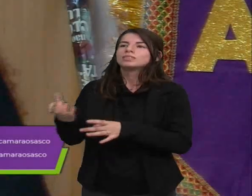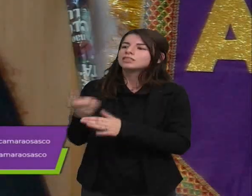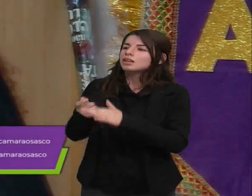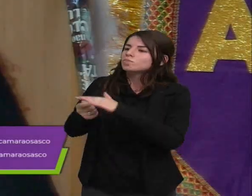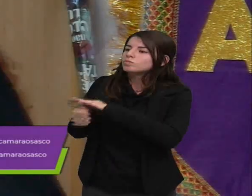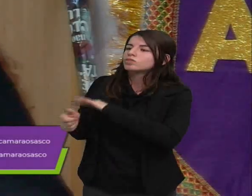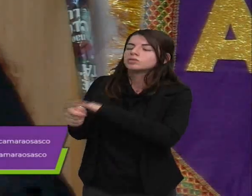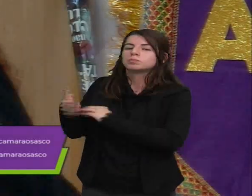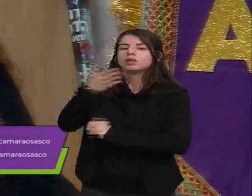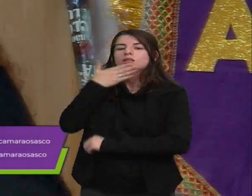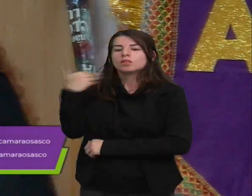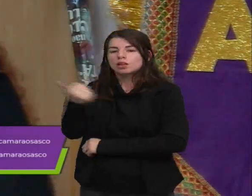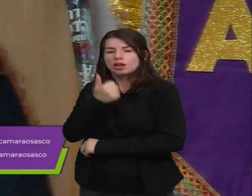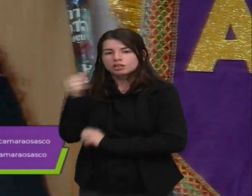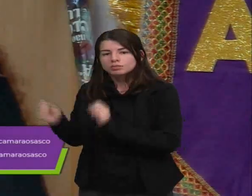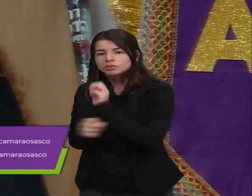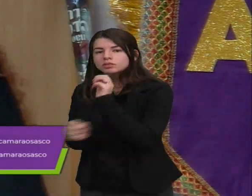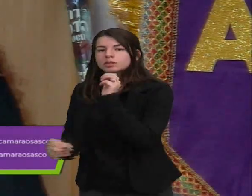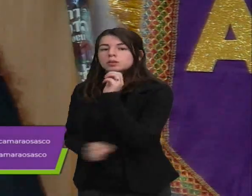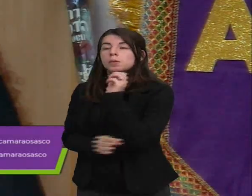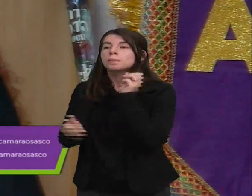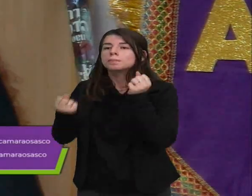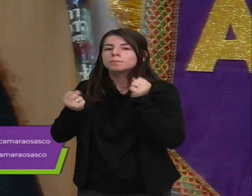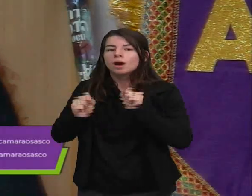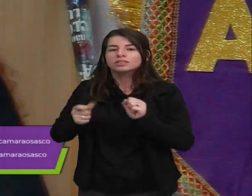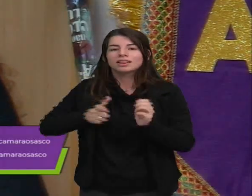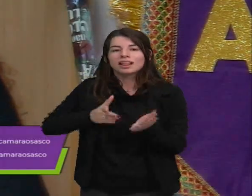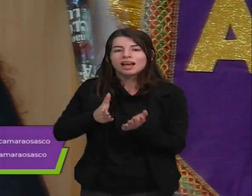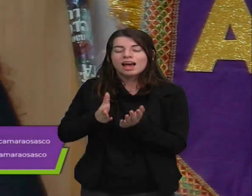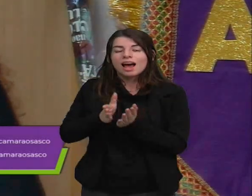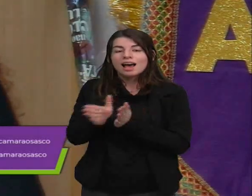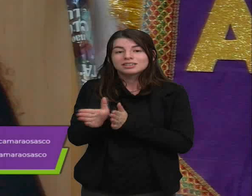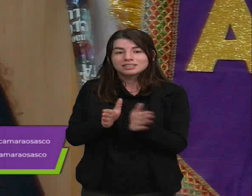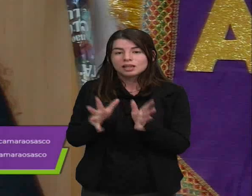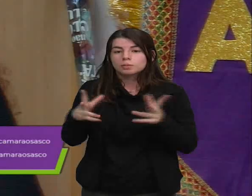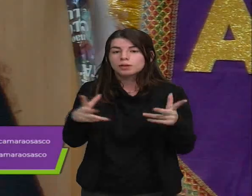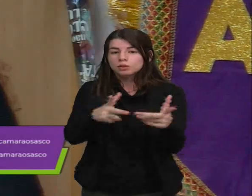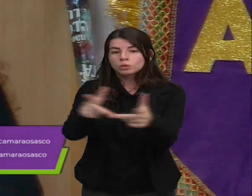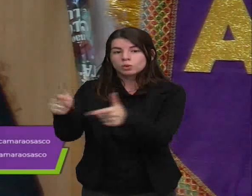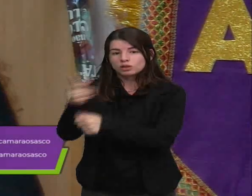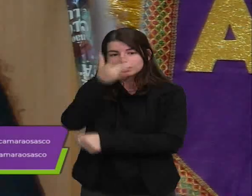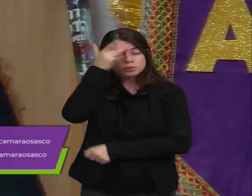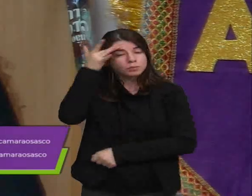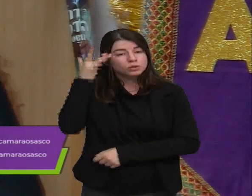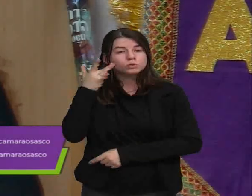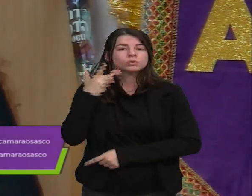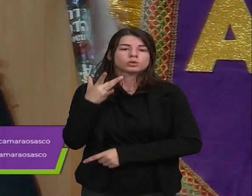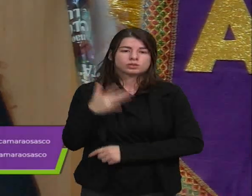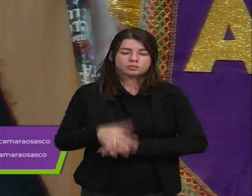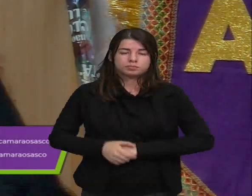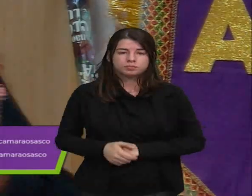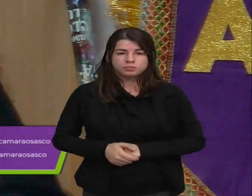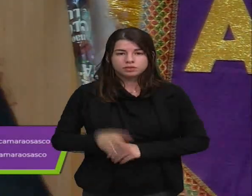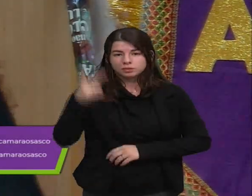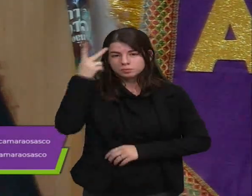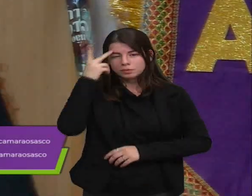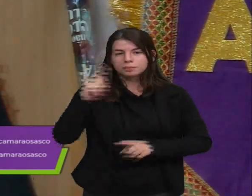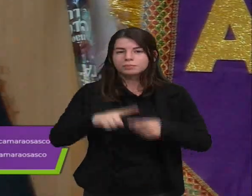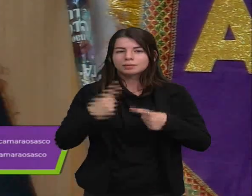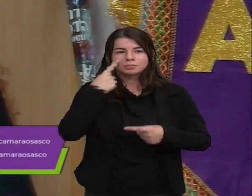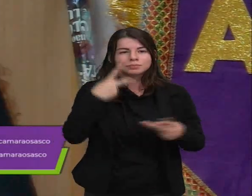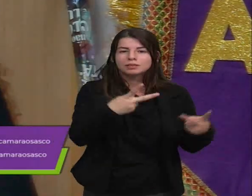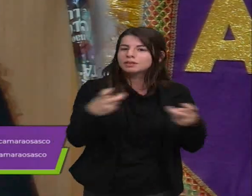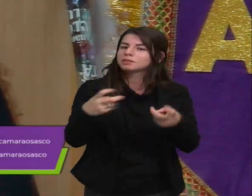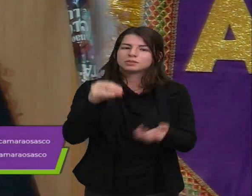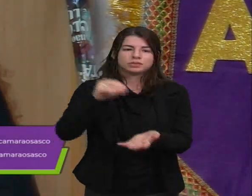mais nessa empresa e garantir o acesso a água que é primordial para toda a população infelizmente não é o que a gente está vendo por isso a gente está aqui